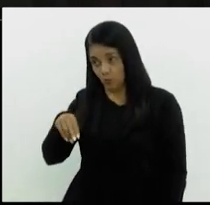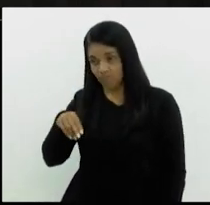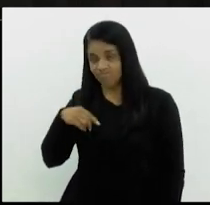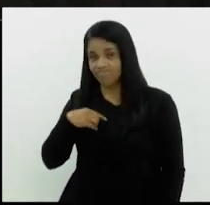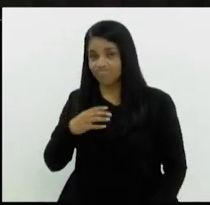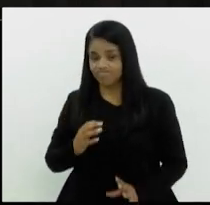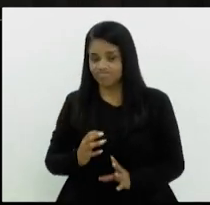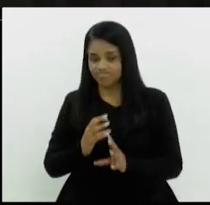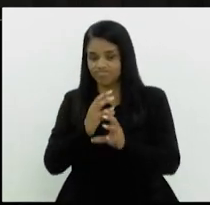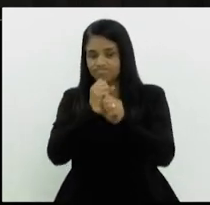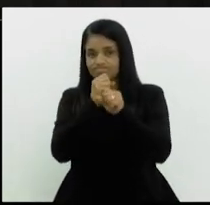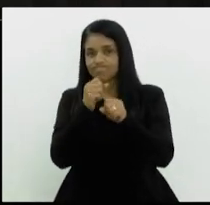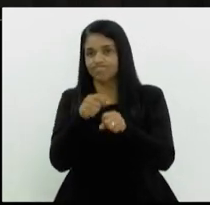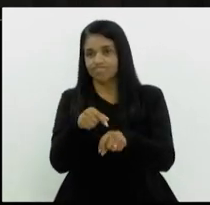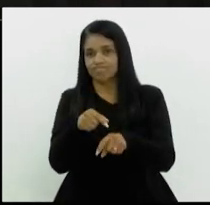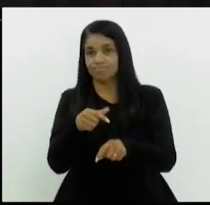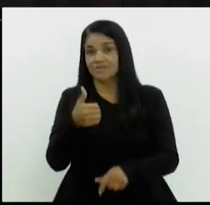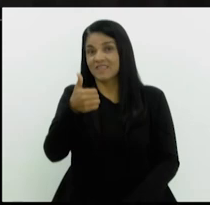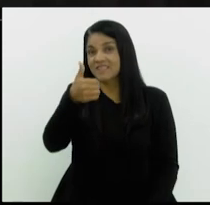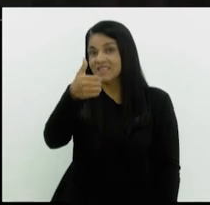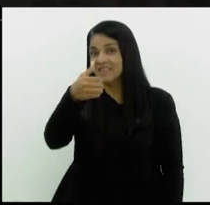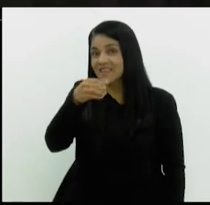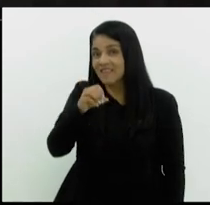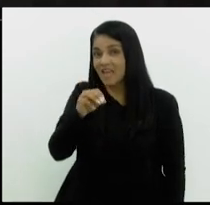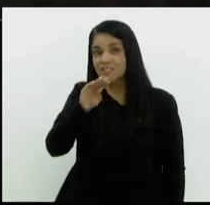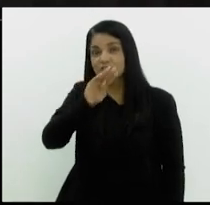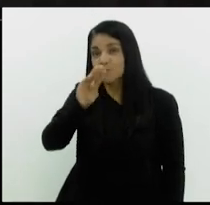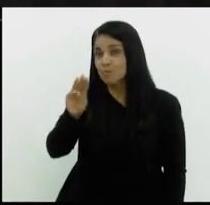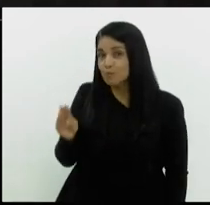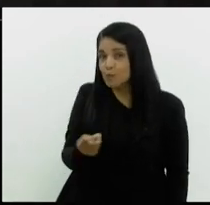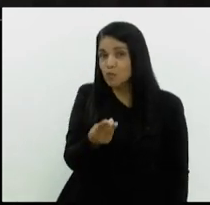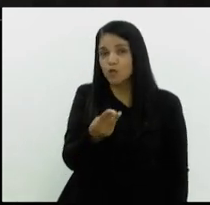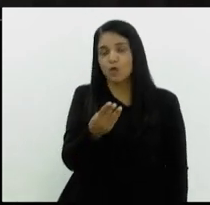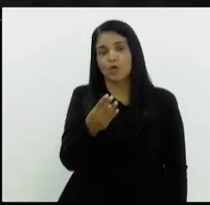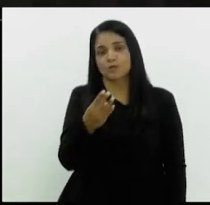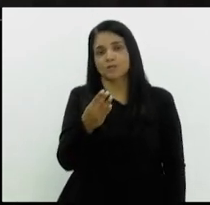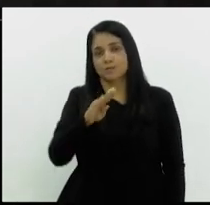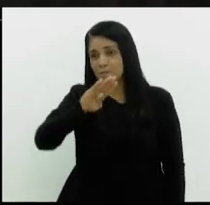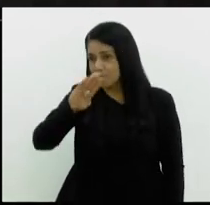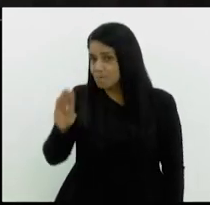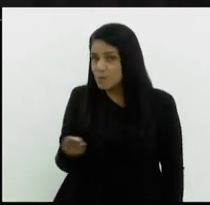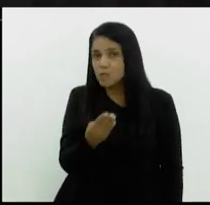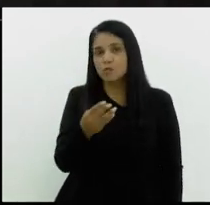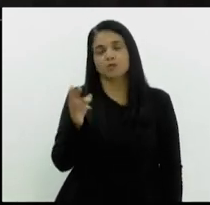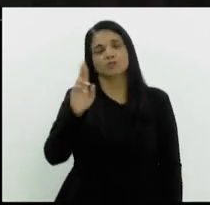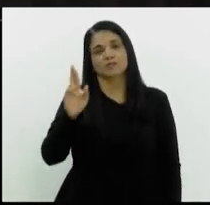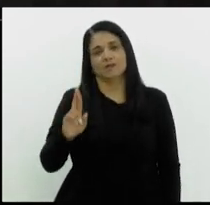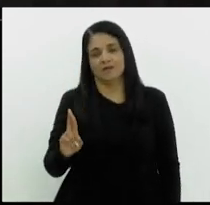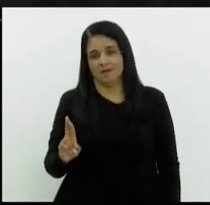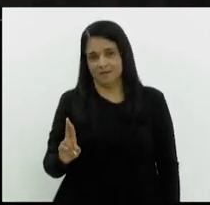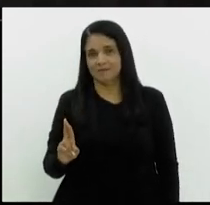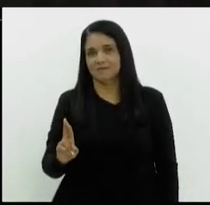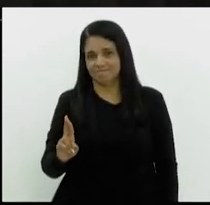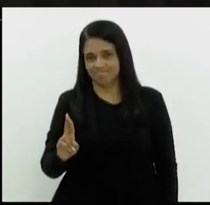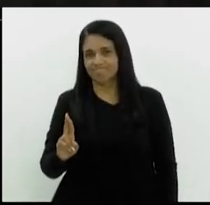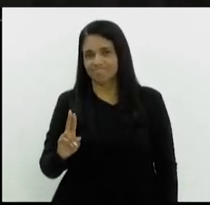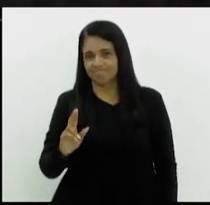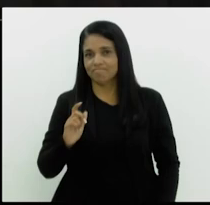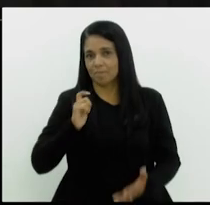de aproximadamente 10 bilhões de reais de pagamento da dívida. Então, quando eu passo